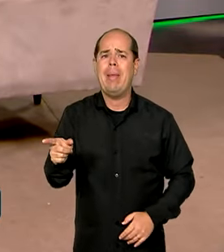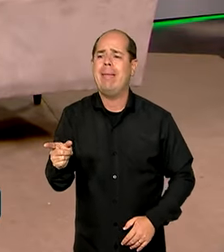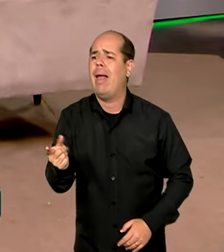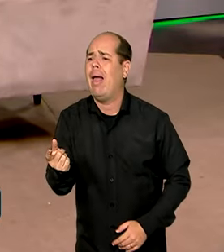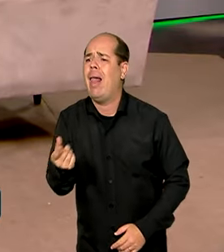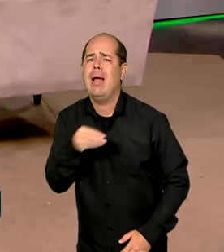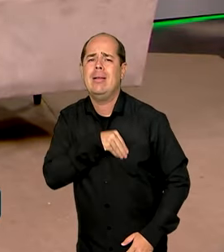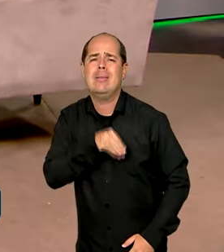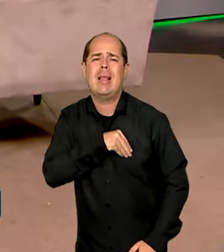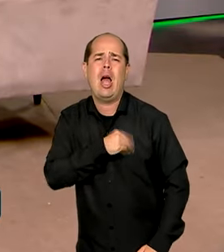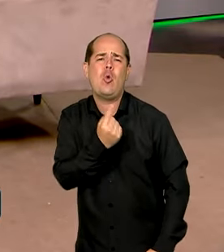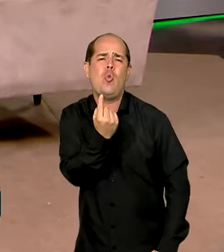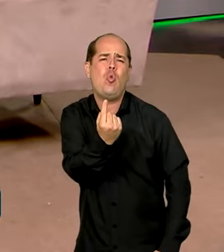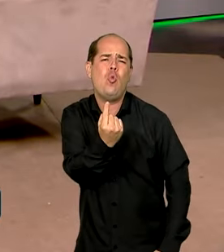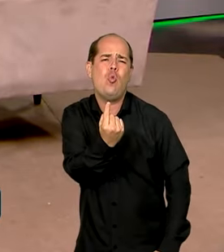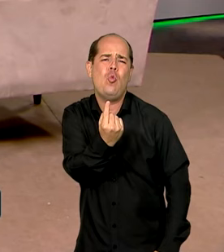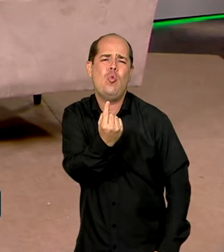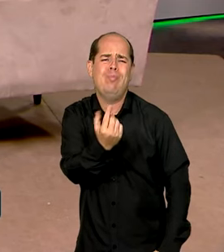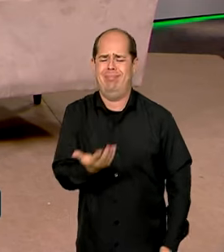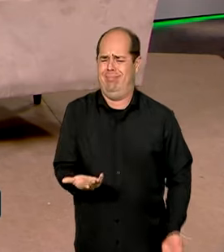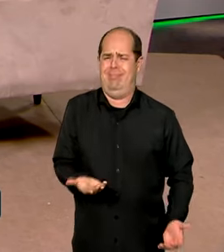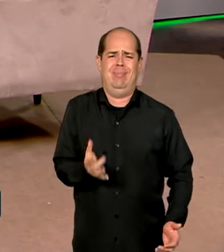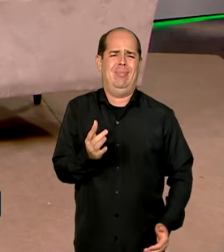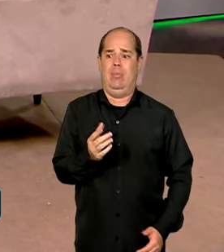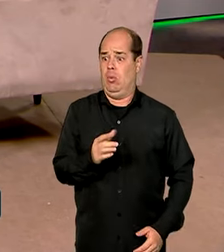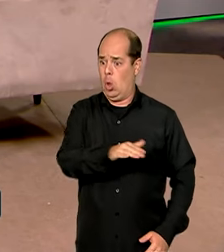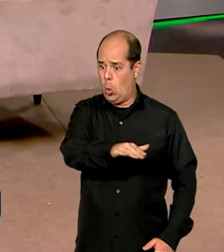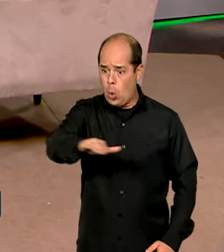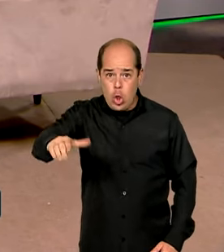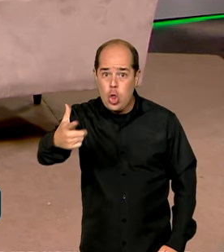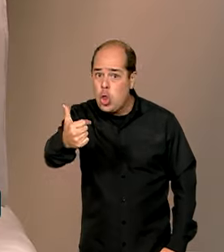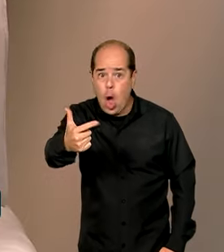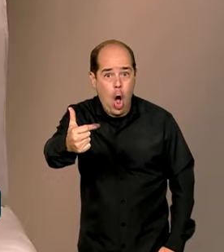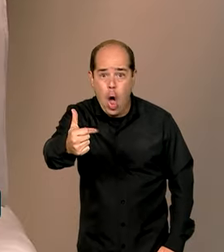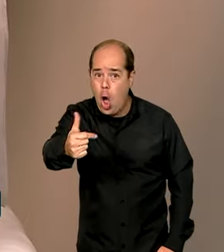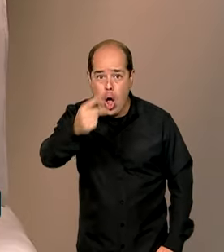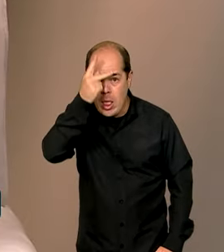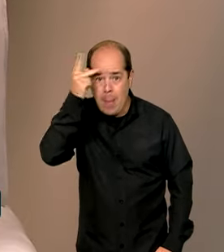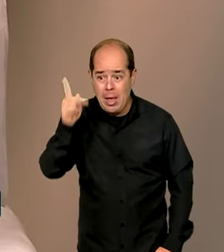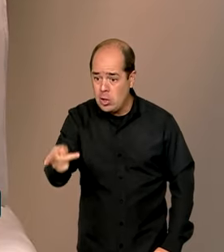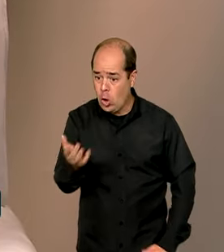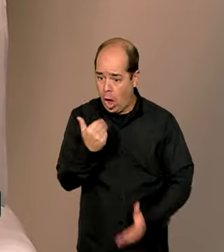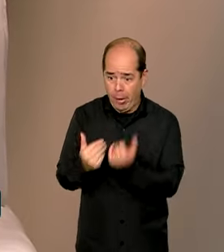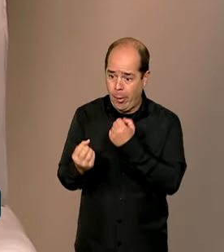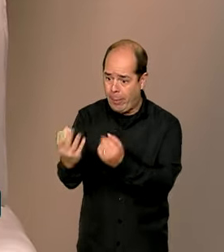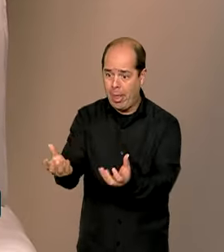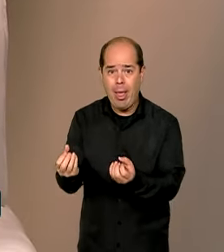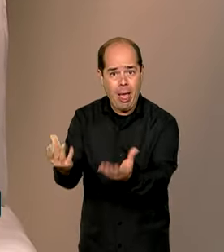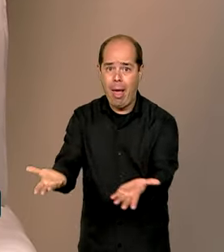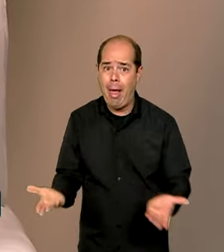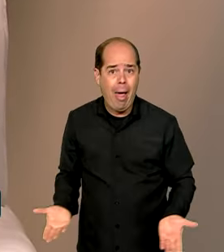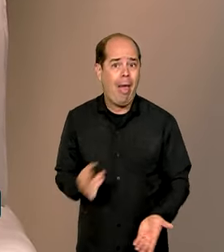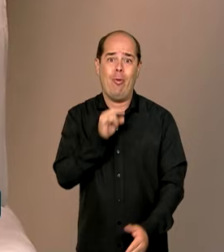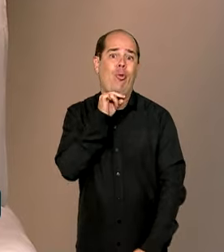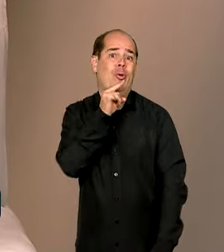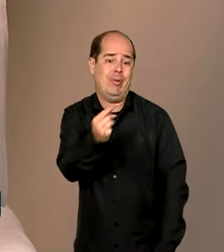Então, 12 pessoas, um salário mínimo, não dá. Então, o que a gente faz? A gente pega